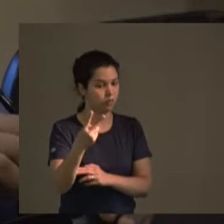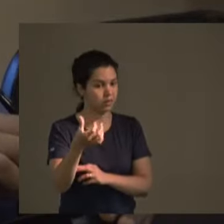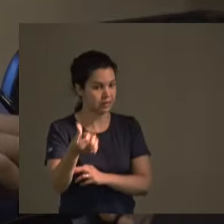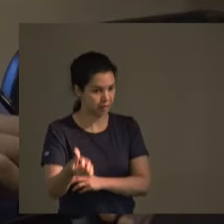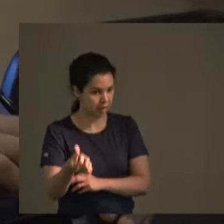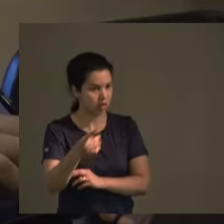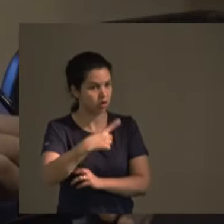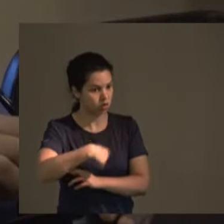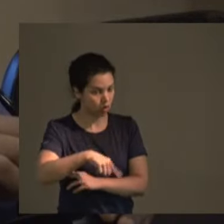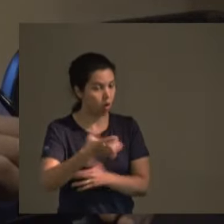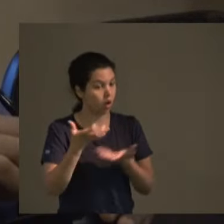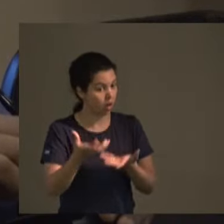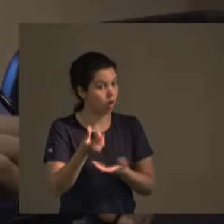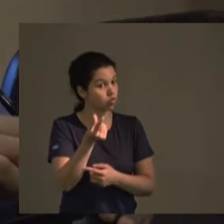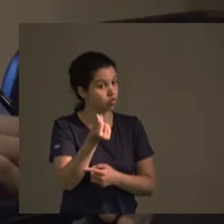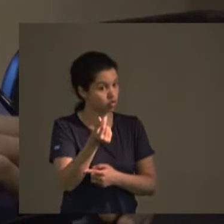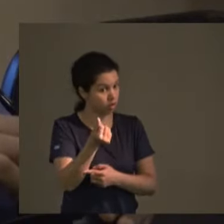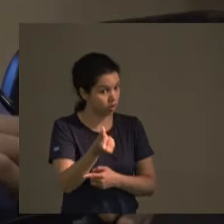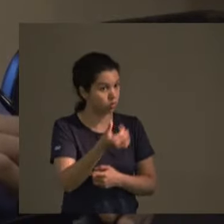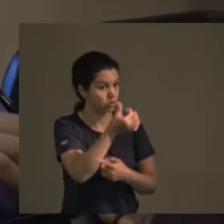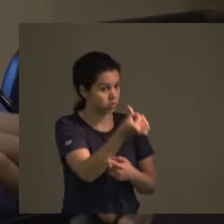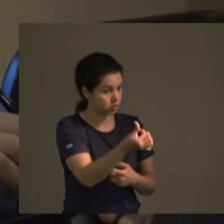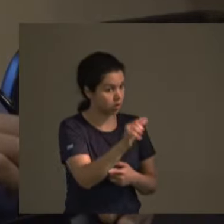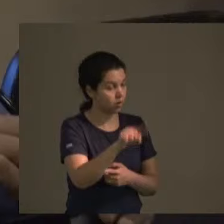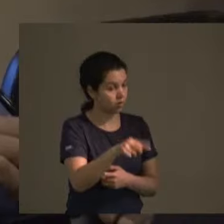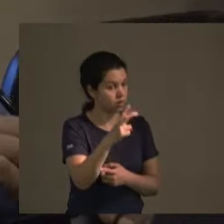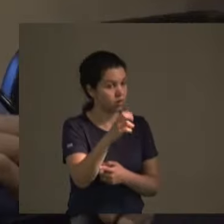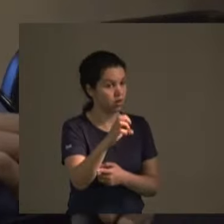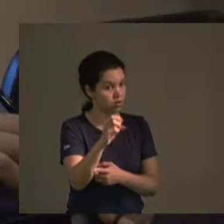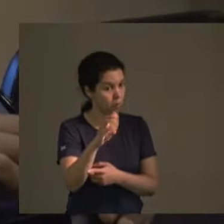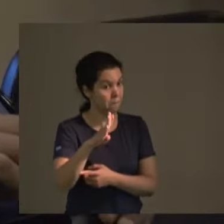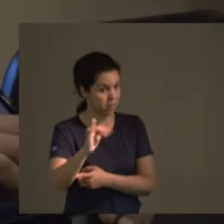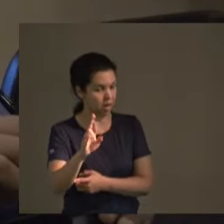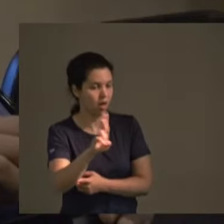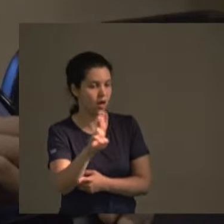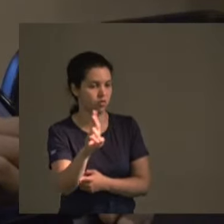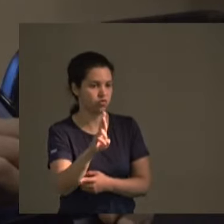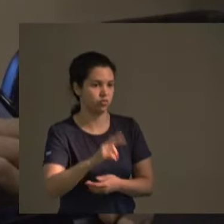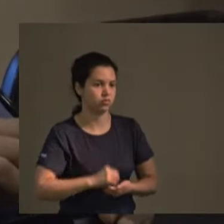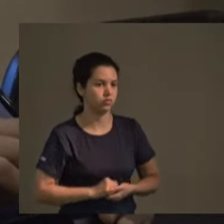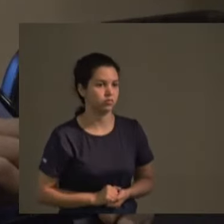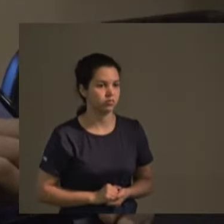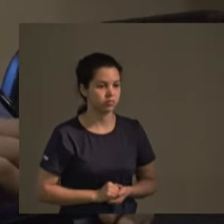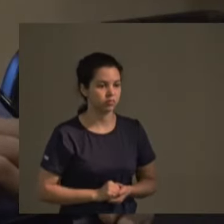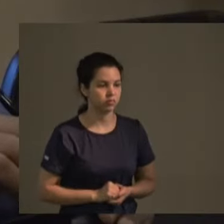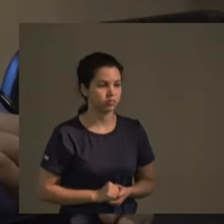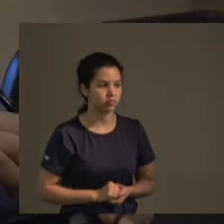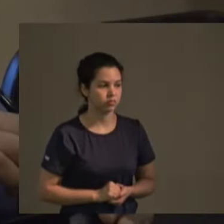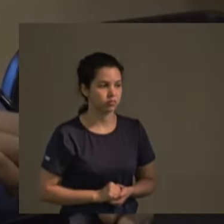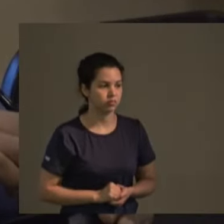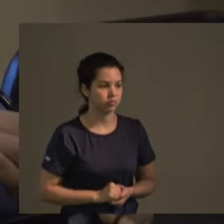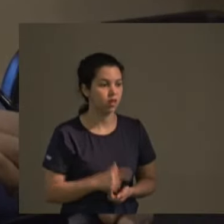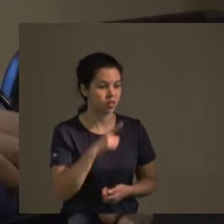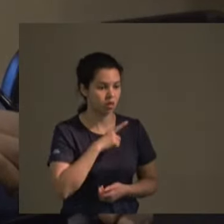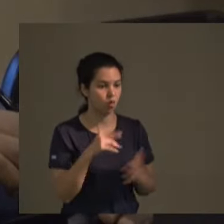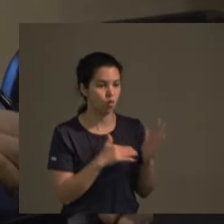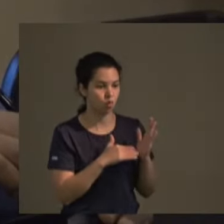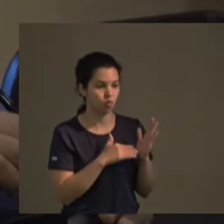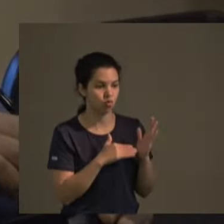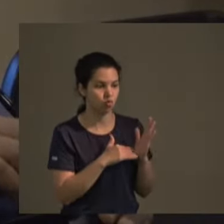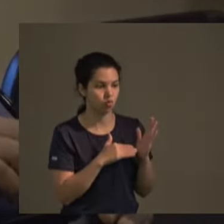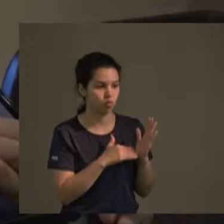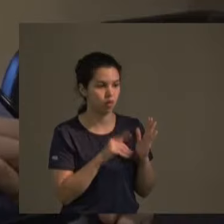de 6 bilhões e 500 milhões de reais, né? Nós temos o último eixo, que é o